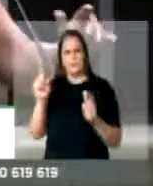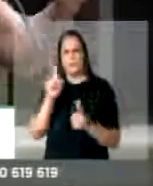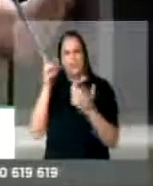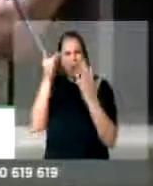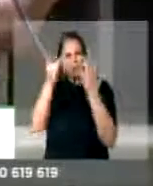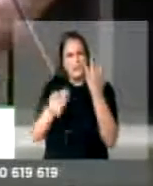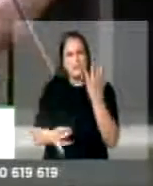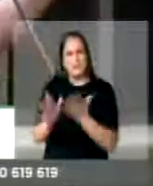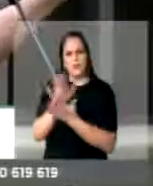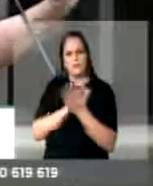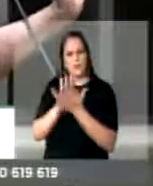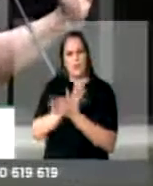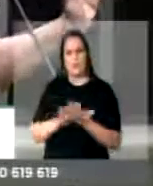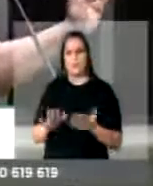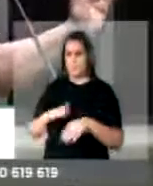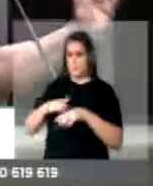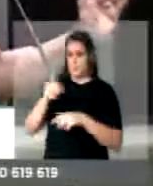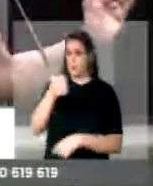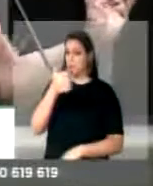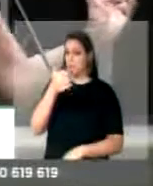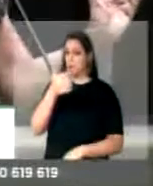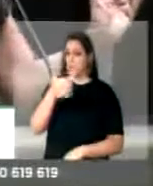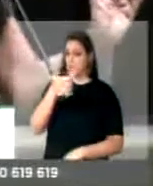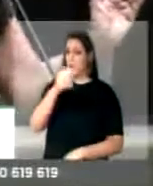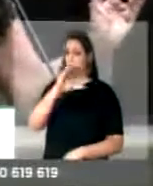profundidade, mais de 200 itens,